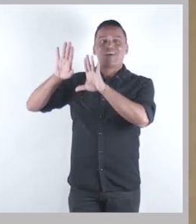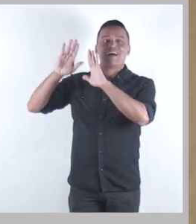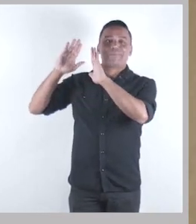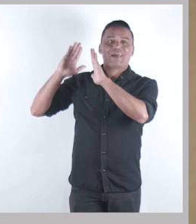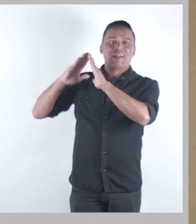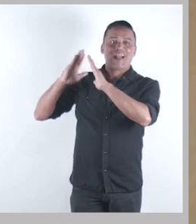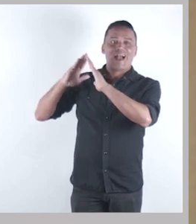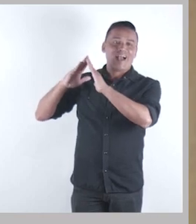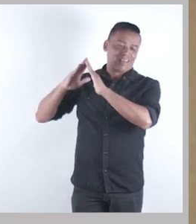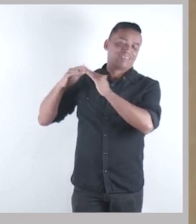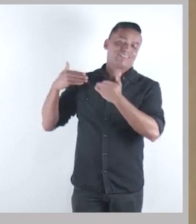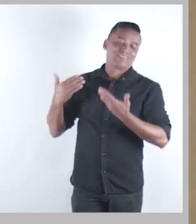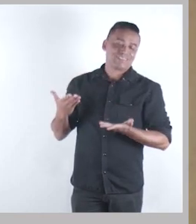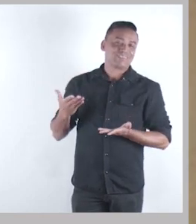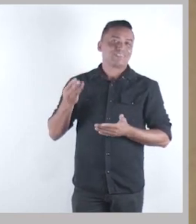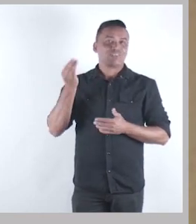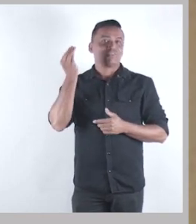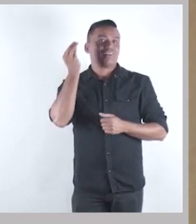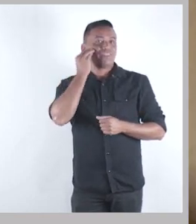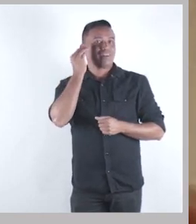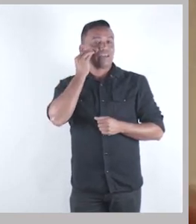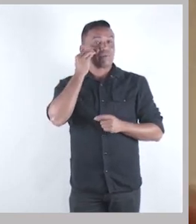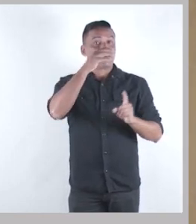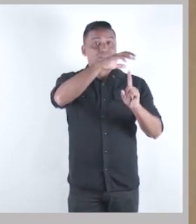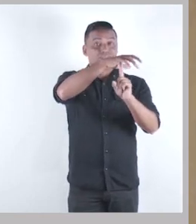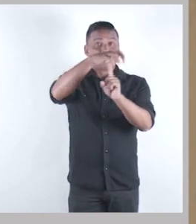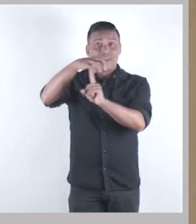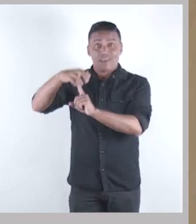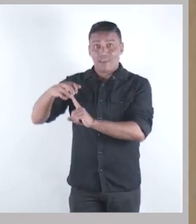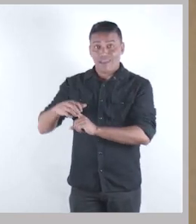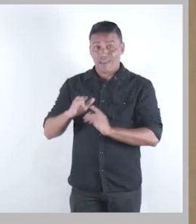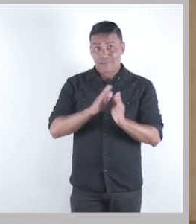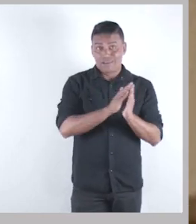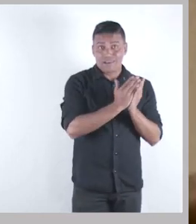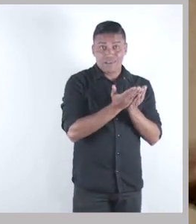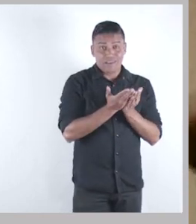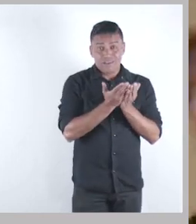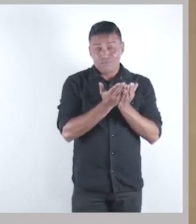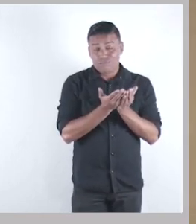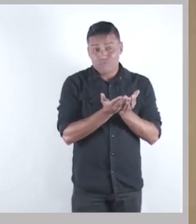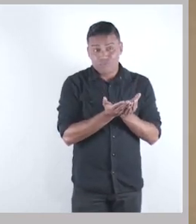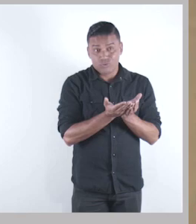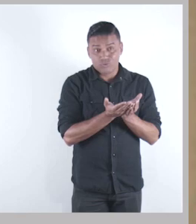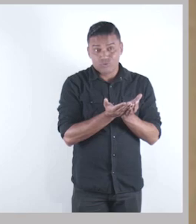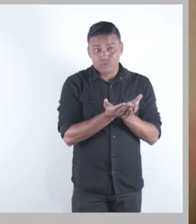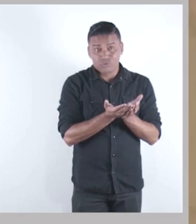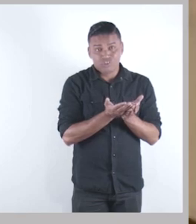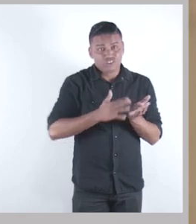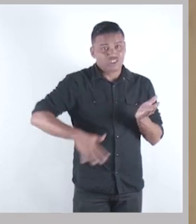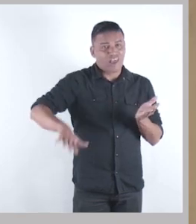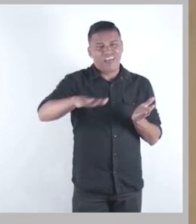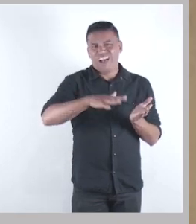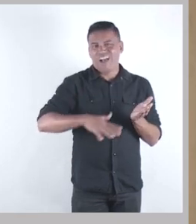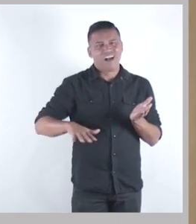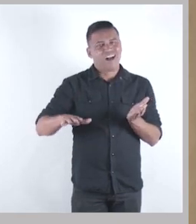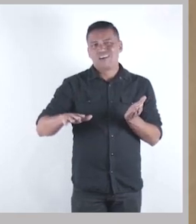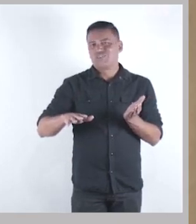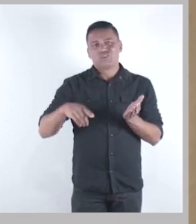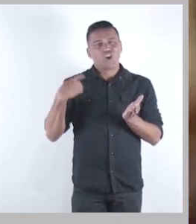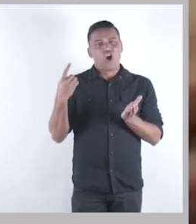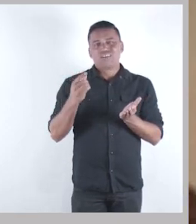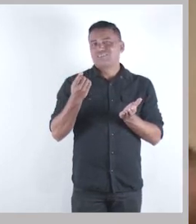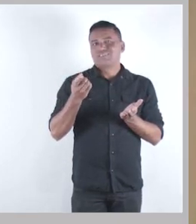tentamos fazer isso também com aquilo que chamamos de Feira do Livro, de modo geral. Quer dizer, são aquisições que nós